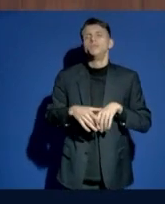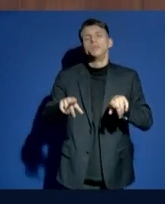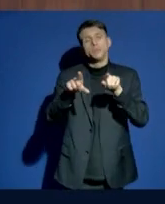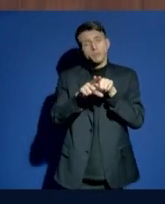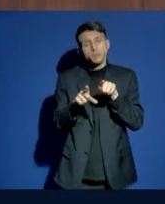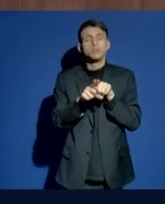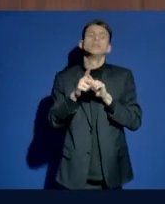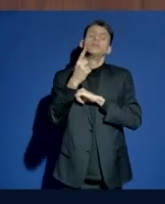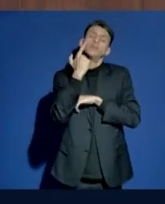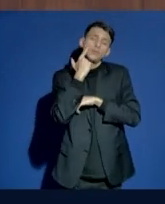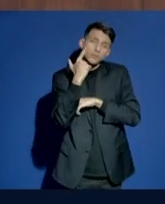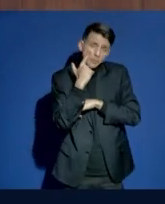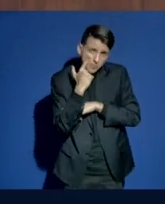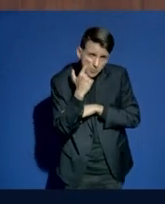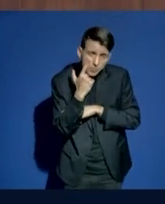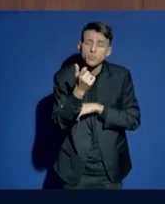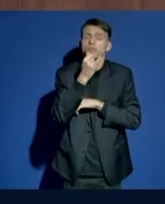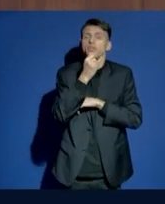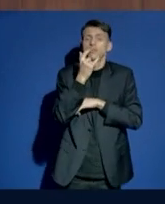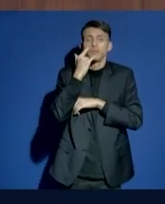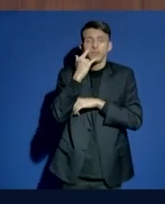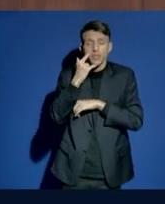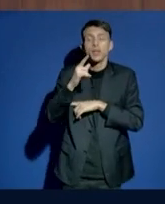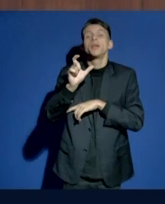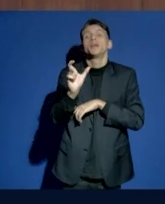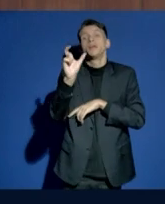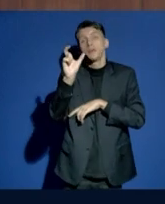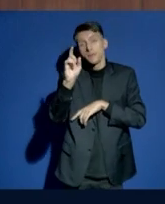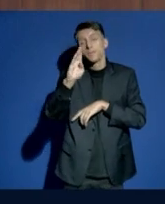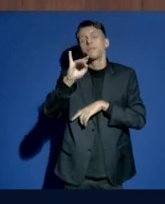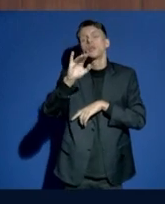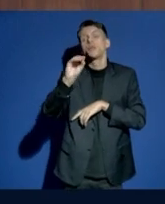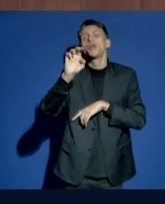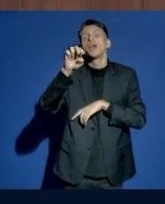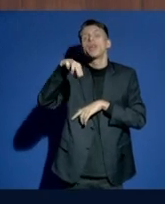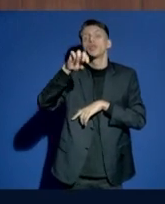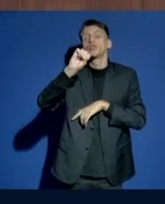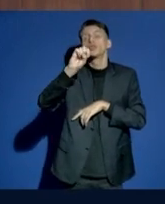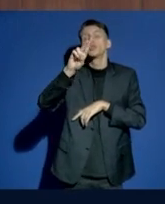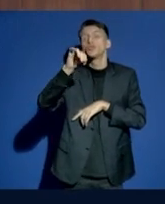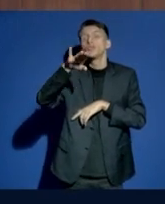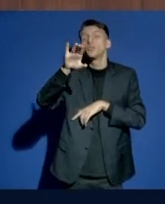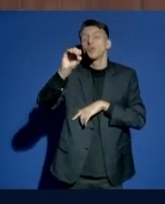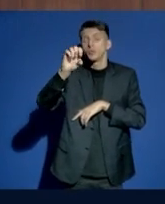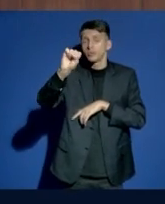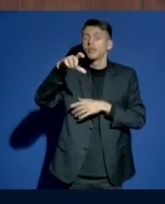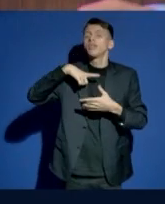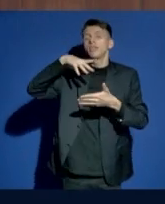os micro-organismos, os bioinsumos presentes na natureza hoje.